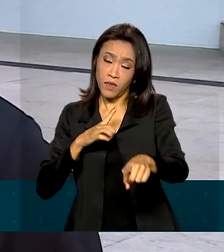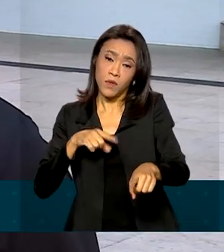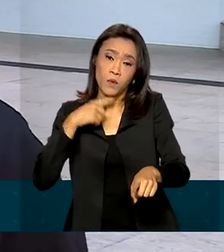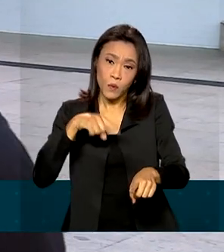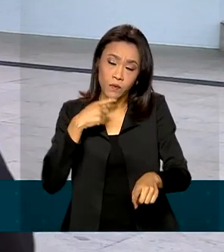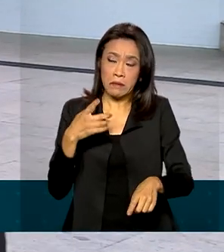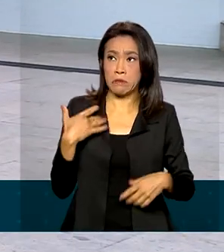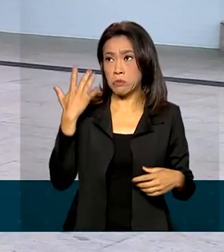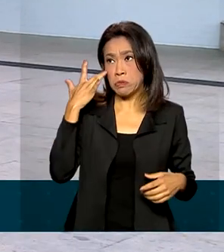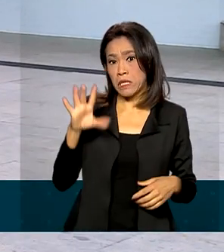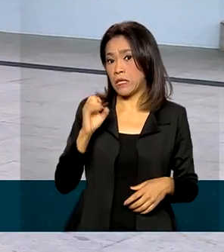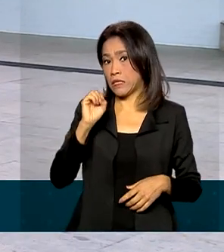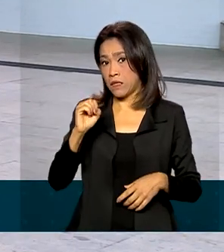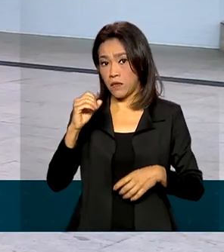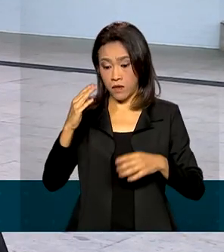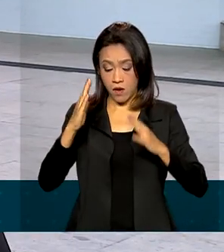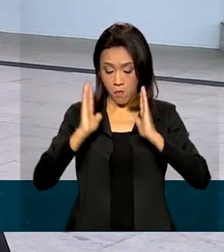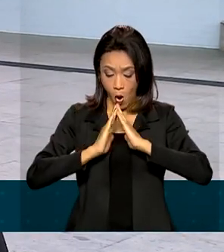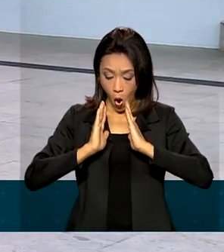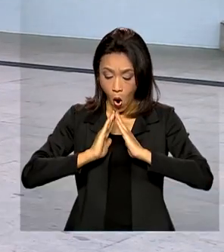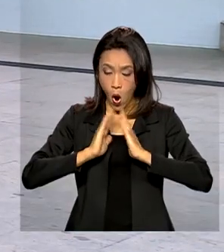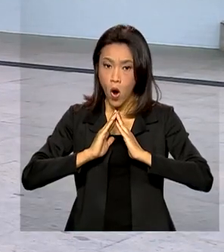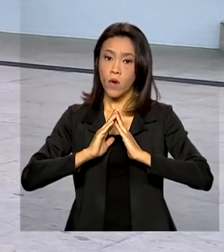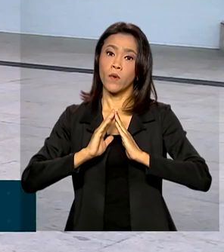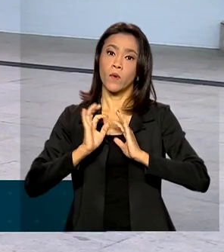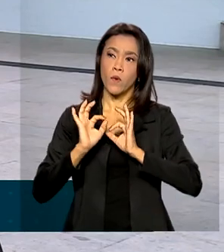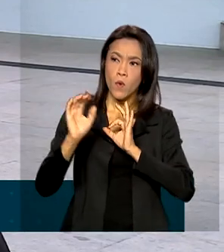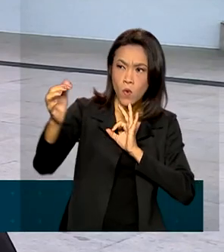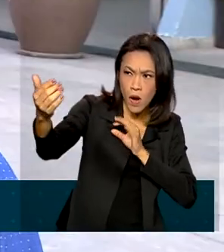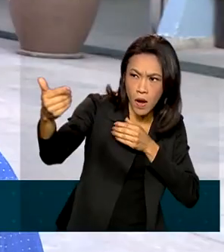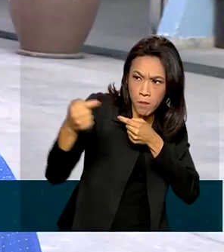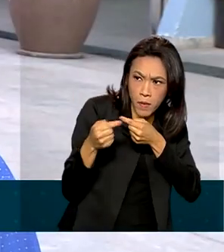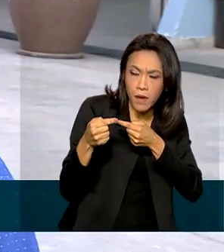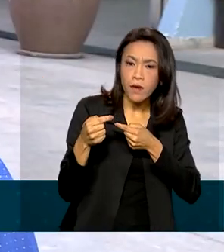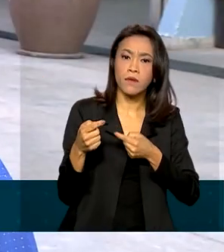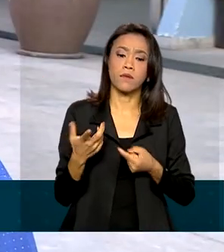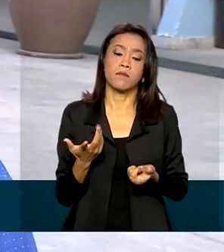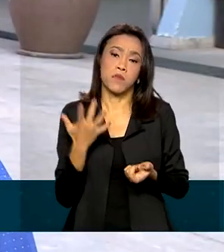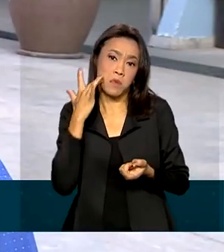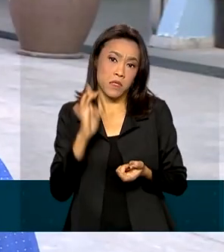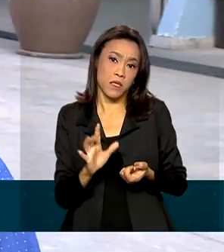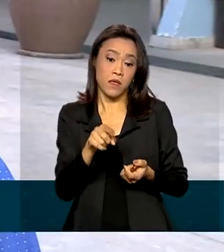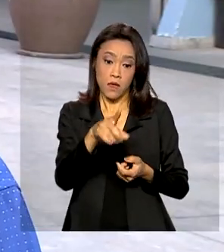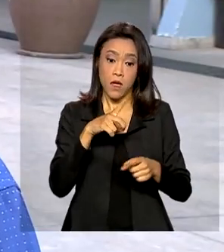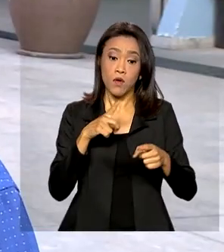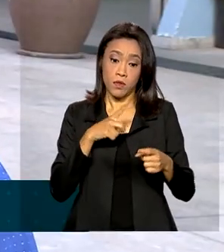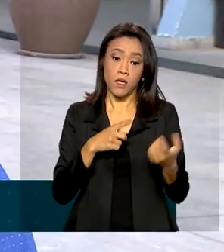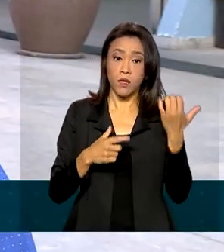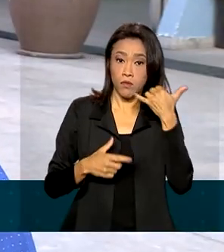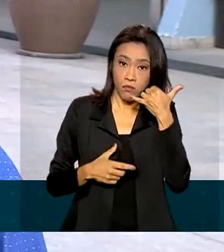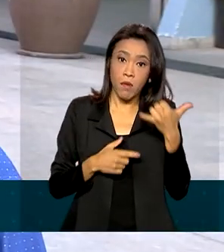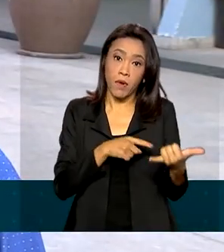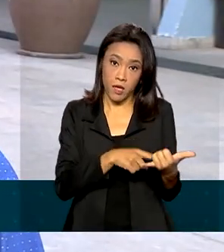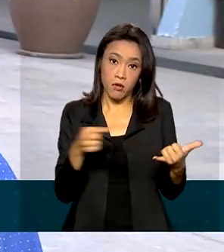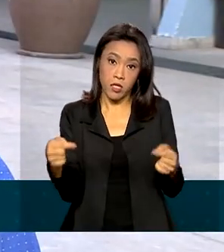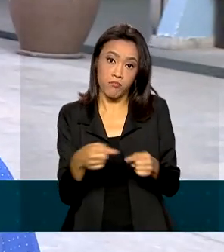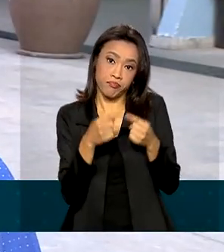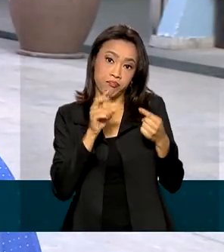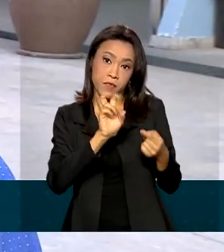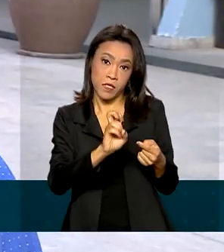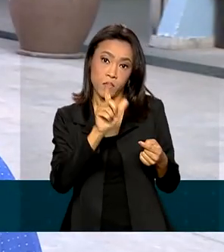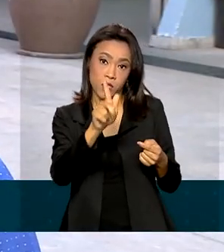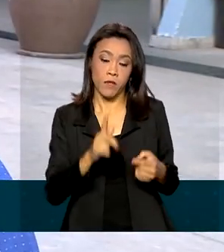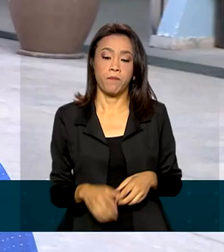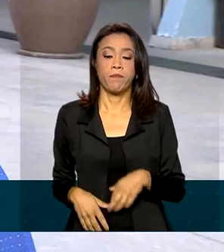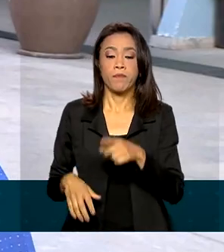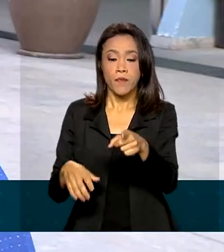eu moro vai pegar por exemplo porque eu sei que a distância curta do alcance do 5g Eu tenho um aparelho compatível mas ainda não tô usando ainda eu sei que